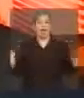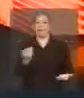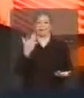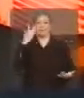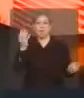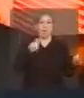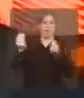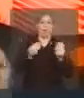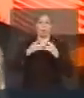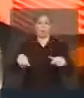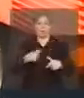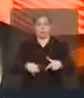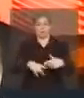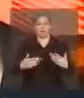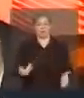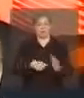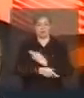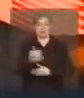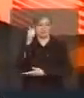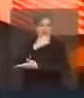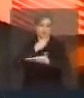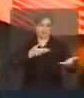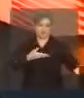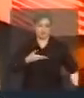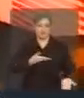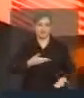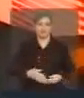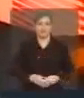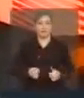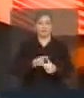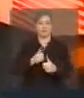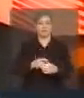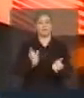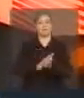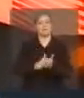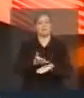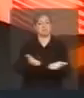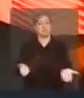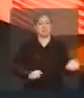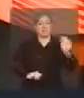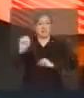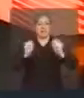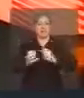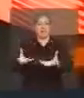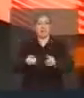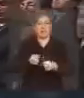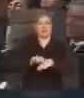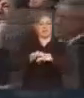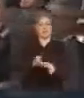problema. Então, companheiros e companheiras, primeiro, meus parabéns pelas empresas que receberam os